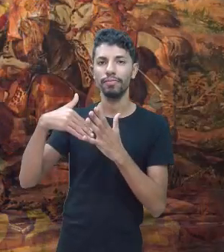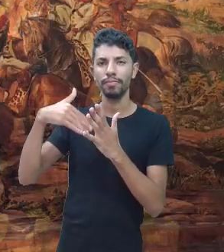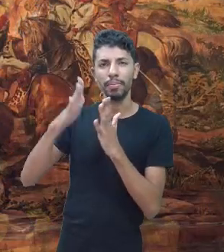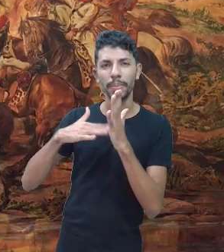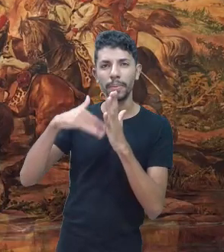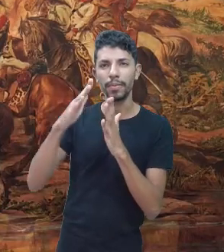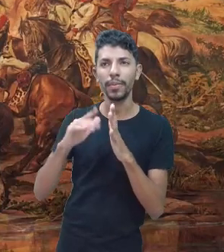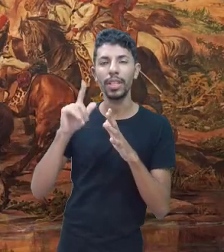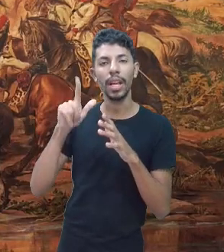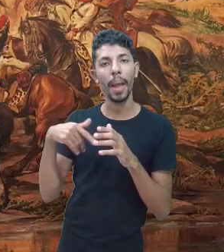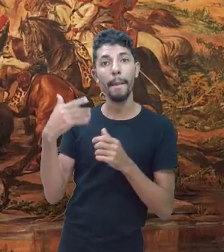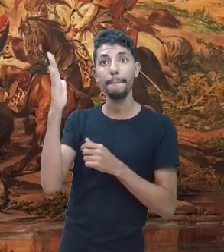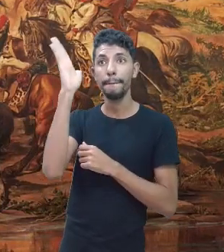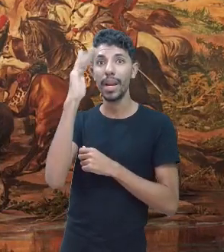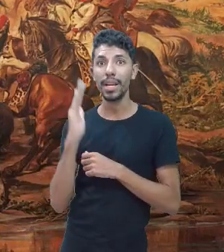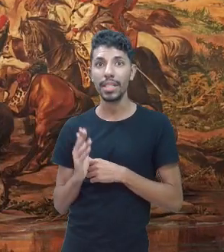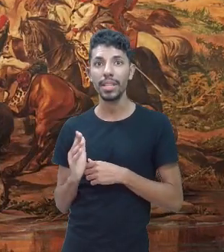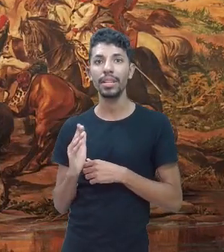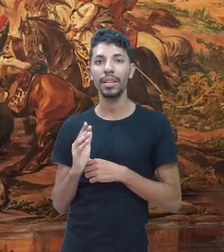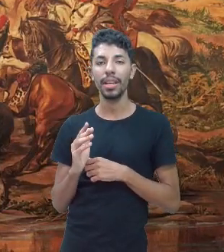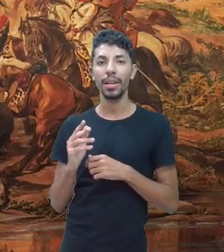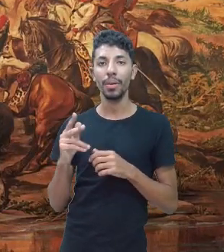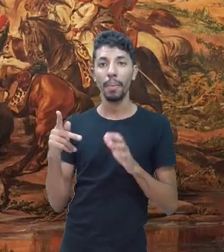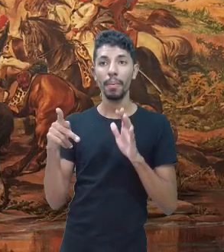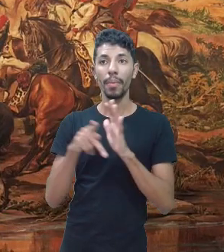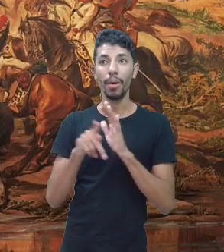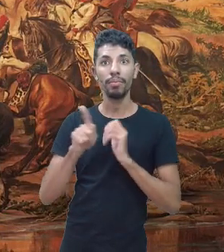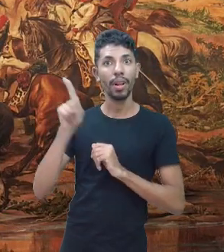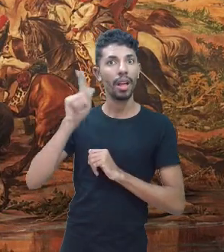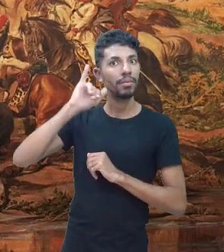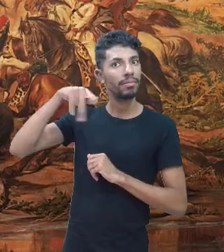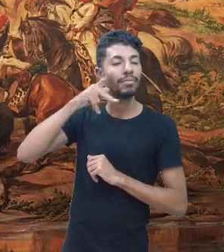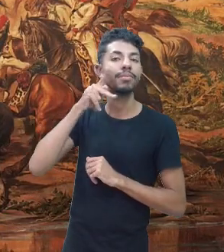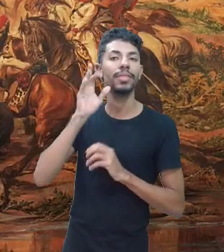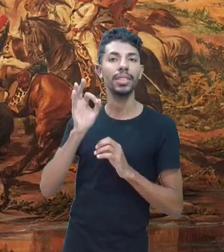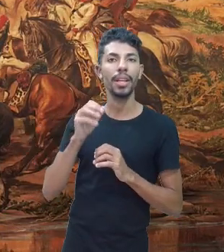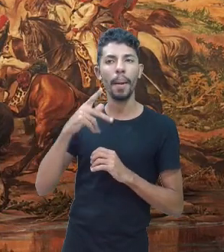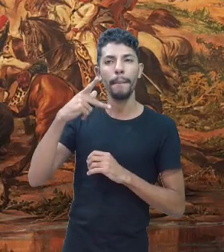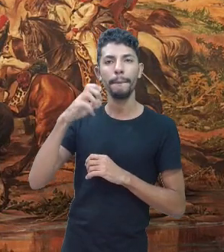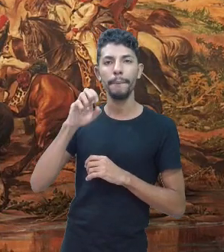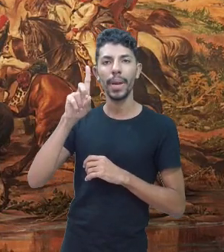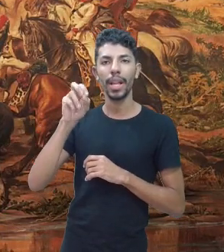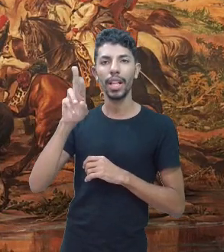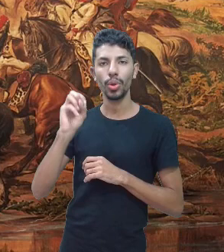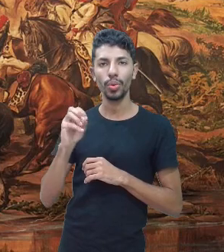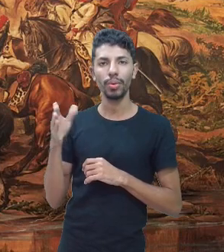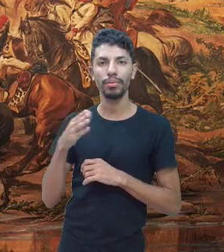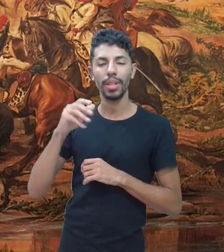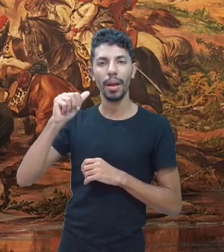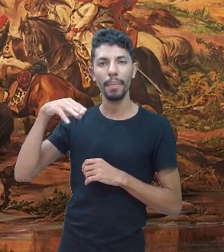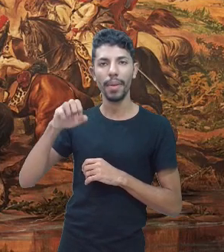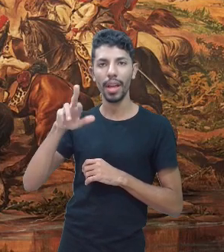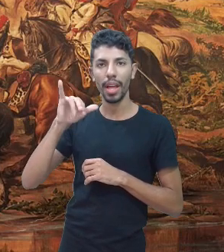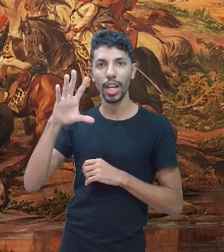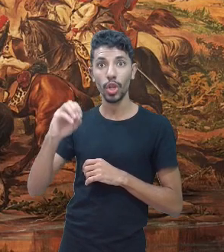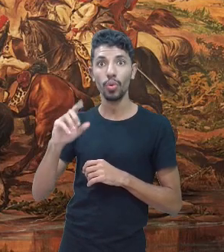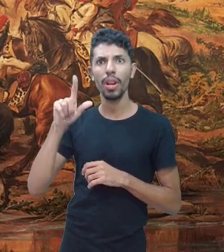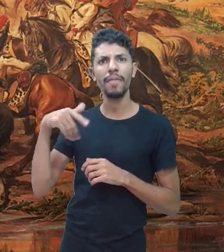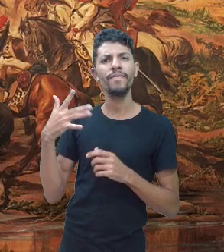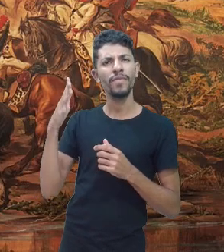brasileiro, paraibano, Pedro Américo. Pedro Américo foi um dos grandes artistas brasileiros, pintores, enfim, e atuou em várias